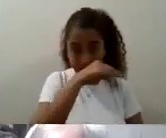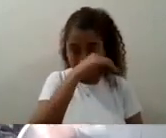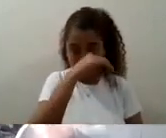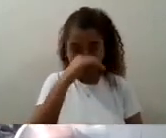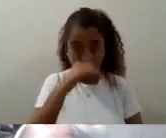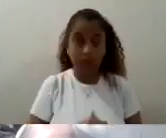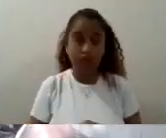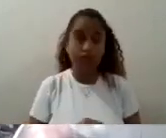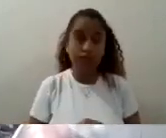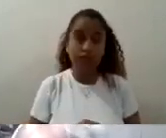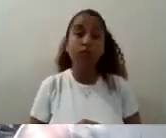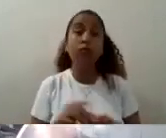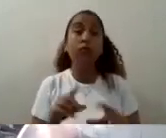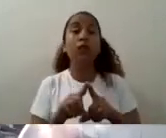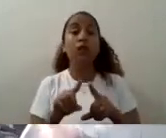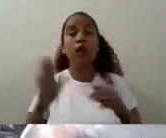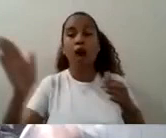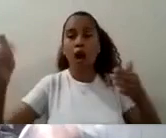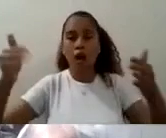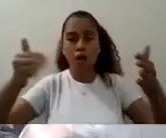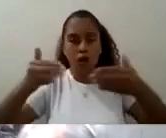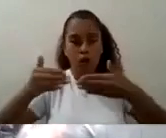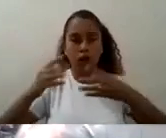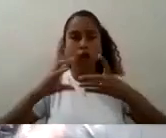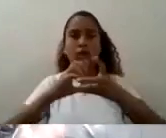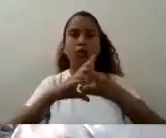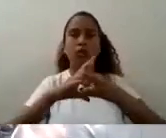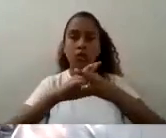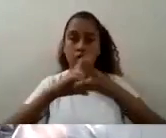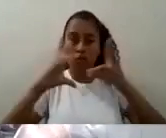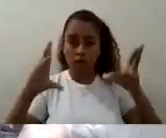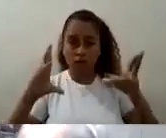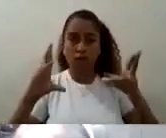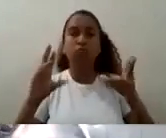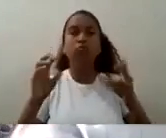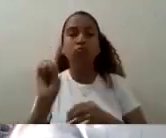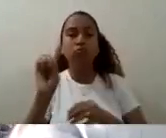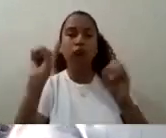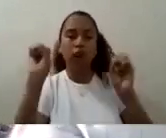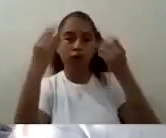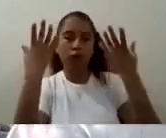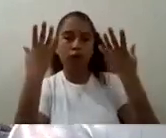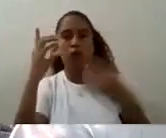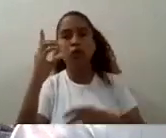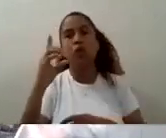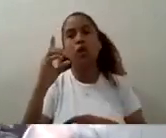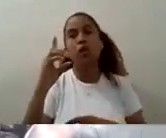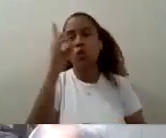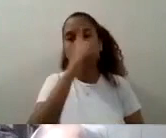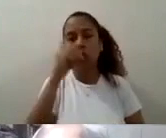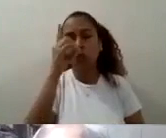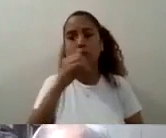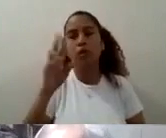E a coleta ecumênica da solidariedade, que acontece no Domingo de Ramos, que o ano que vem vai ser no dia 28 de